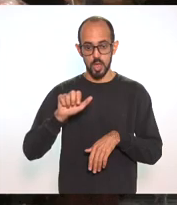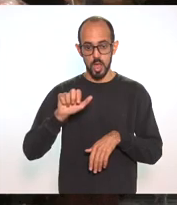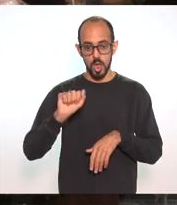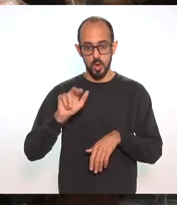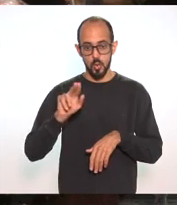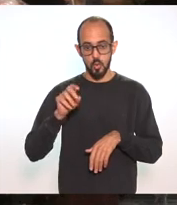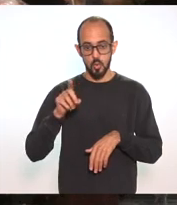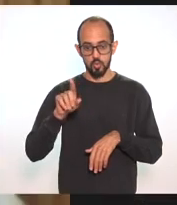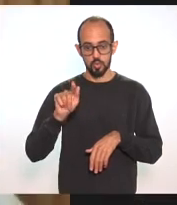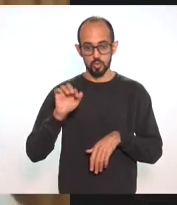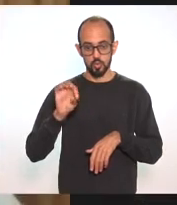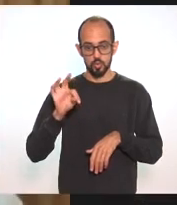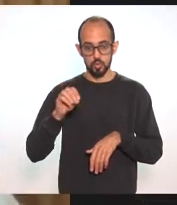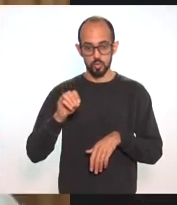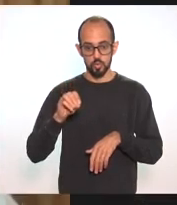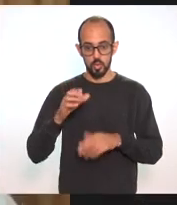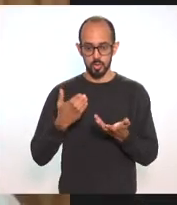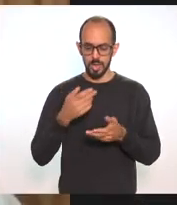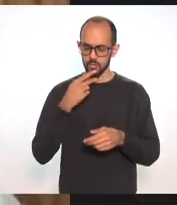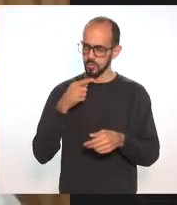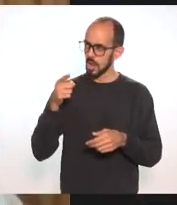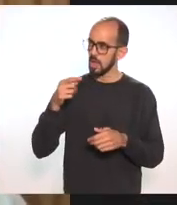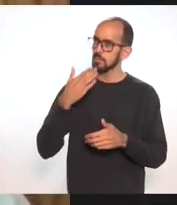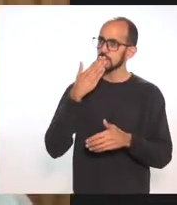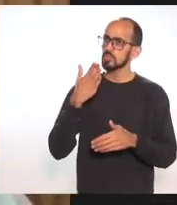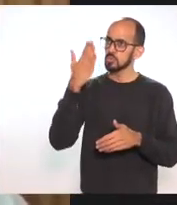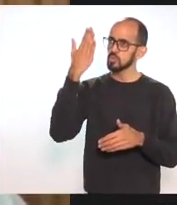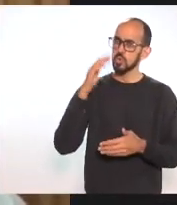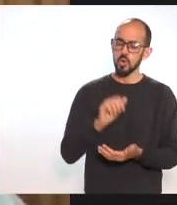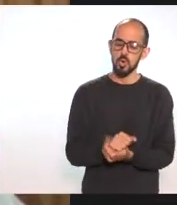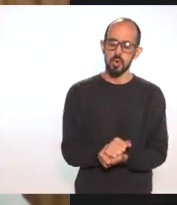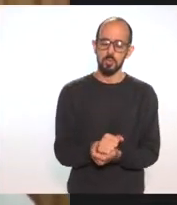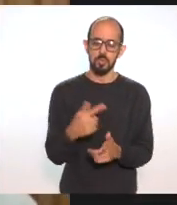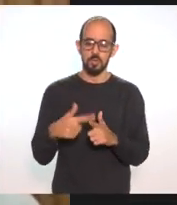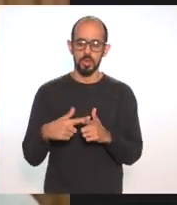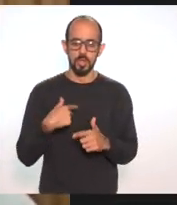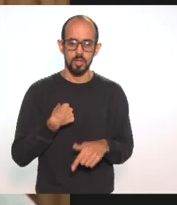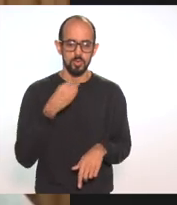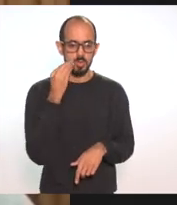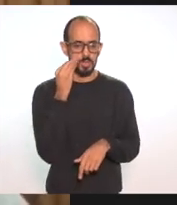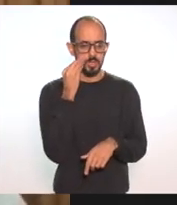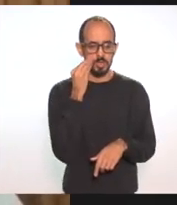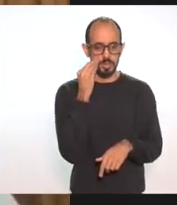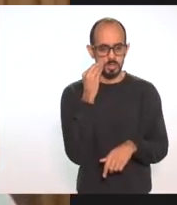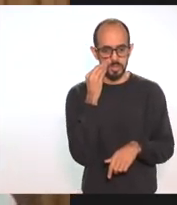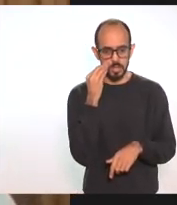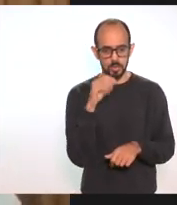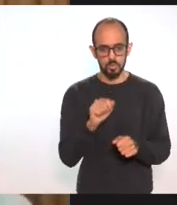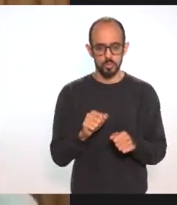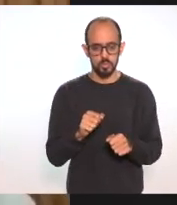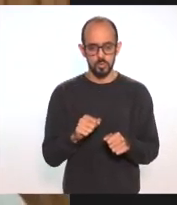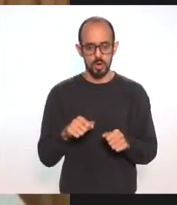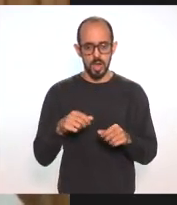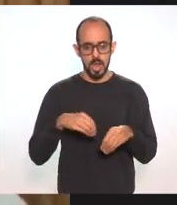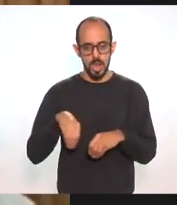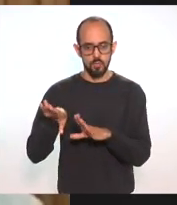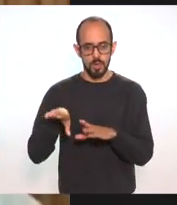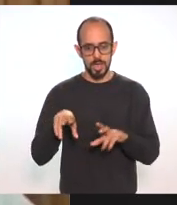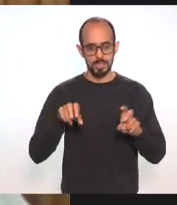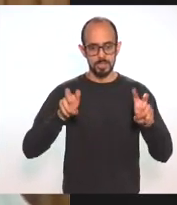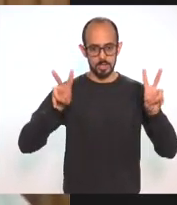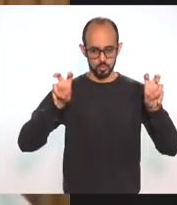Presidente, obrigado. Eu queria fazer um apelo à Vossa Excelência, porque eu estou tentando levar esse pleito para o prefeito Eduardo Paes, já